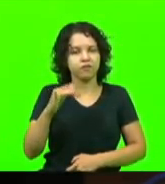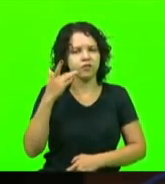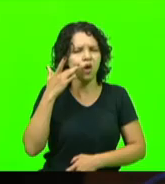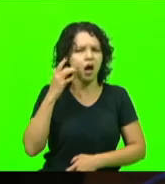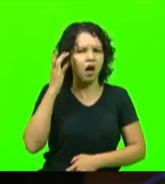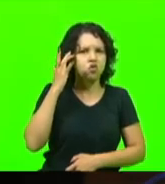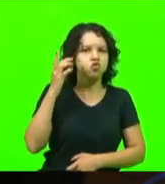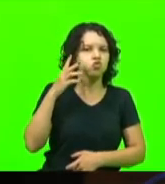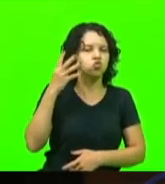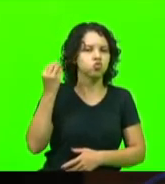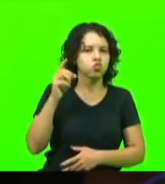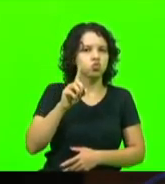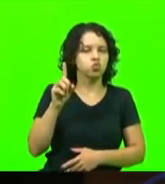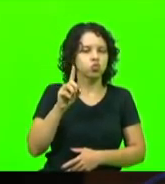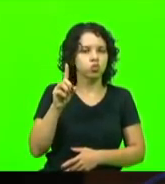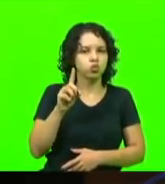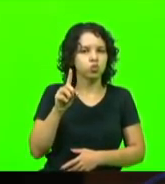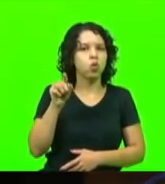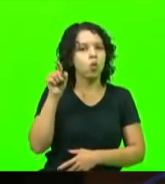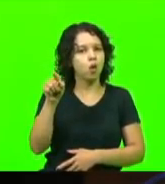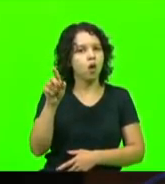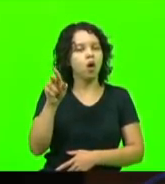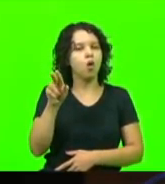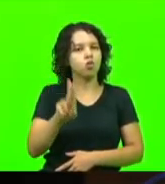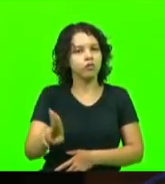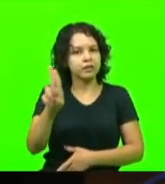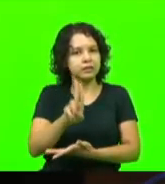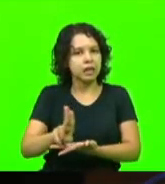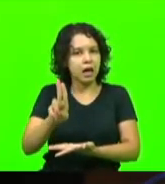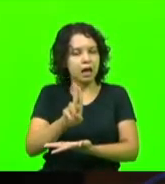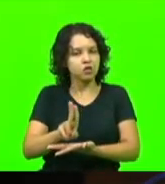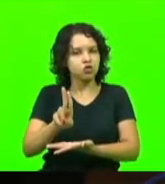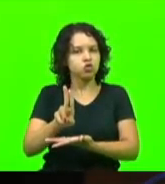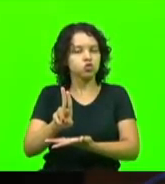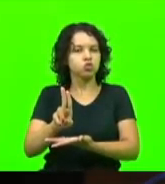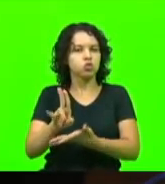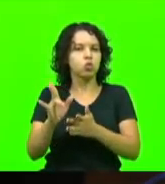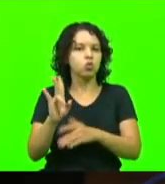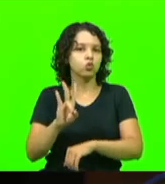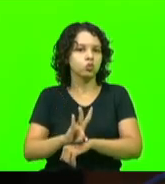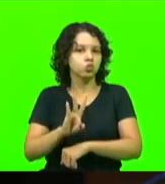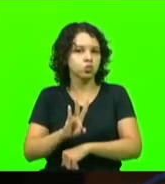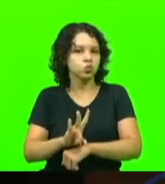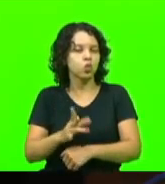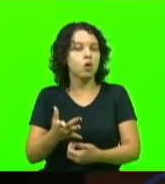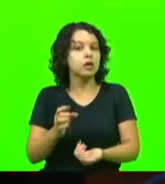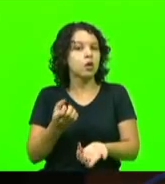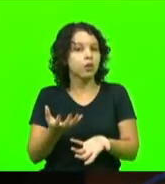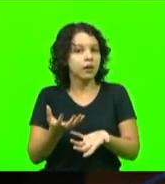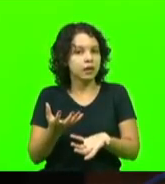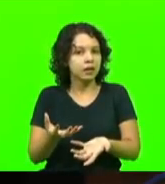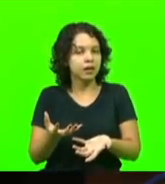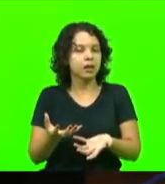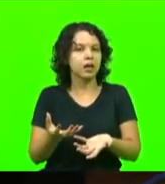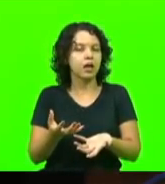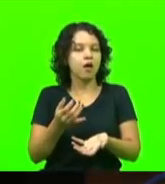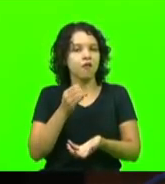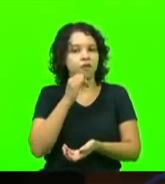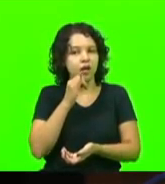a universidade lá de Rio do Sul. Então, eu queria em nome do Partido Liberal, dizer para ela, que é uma